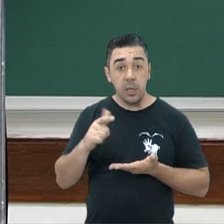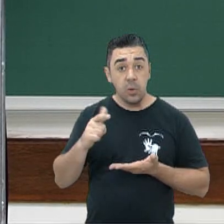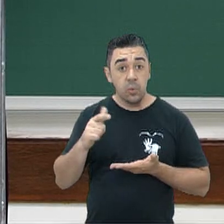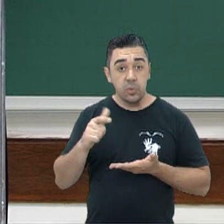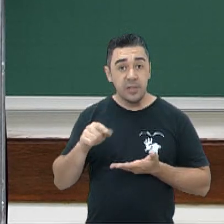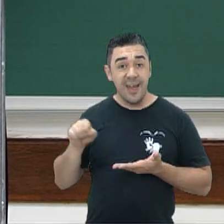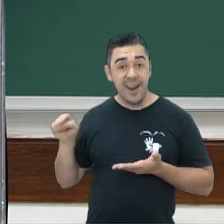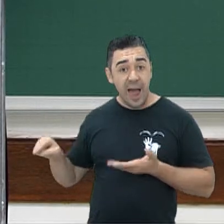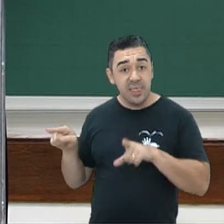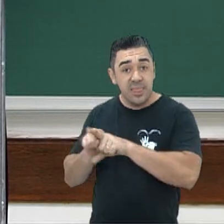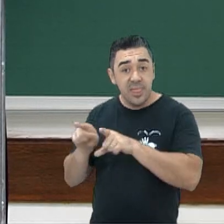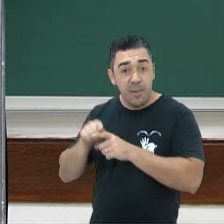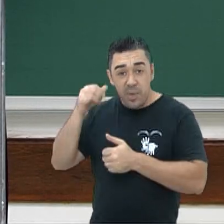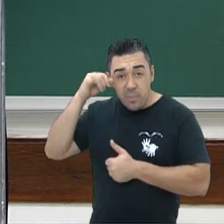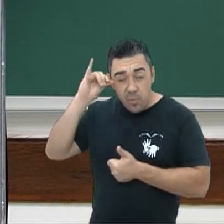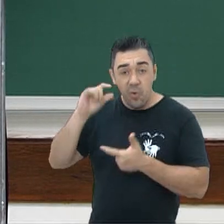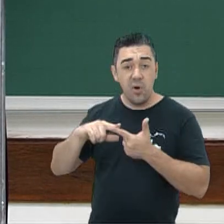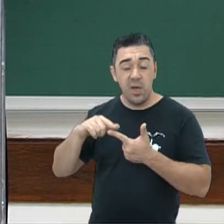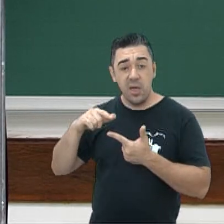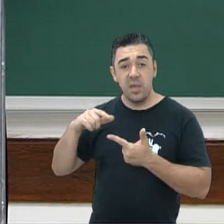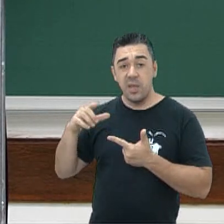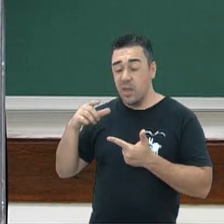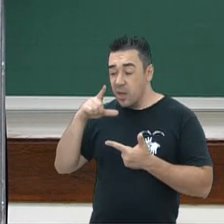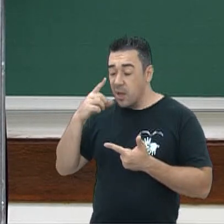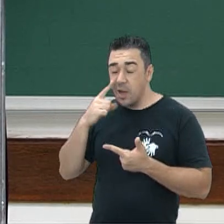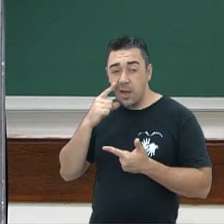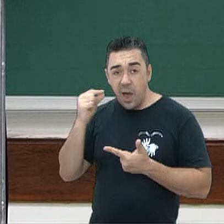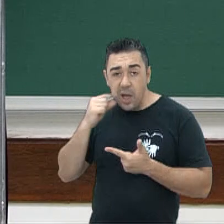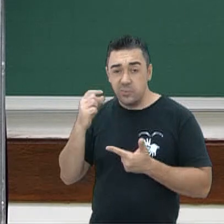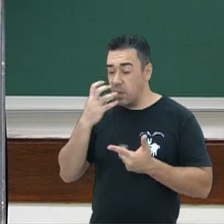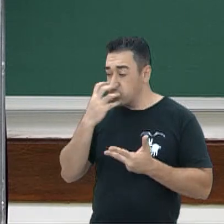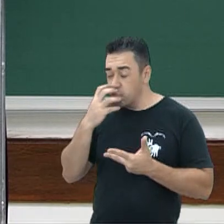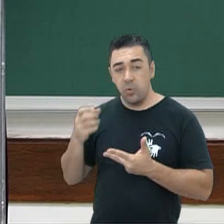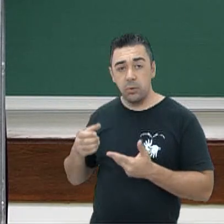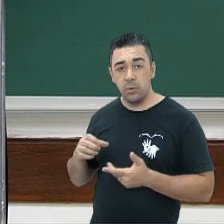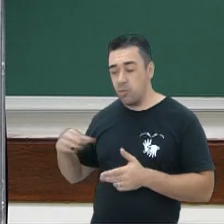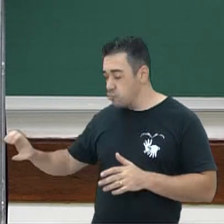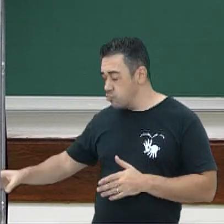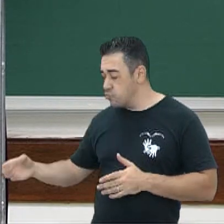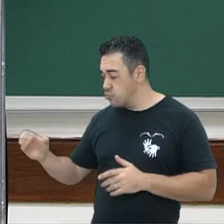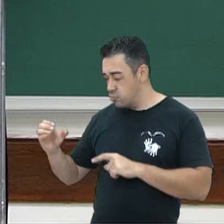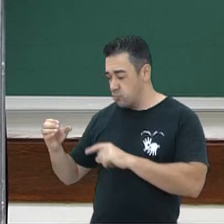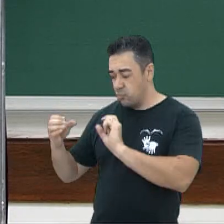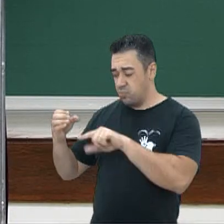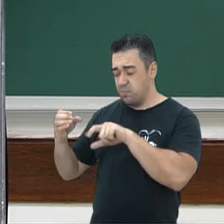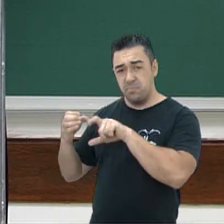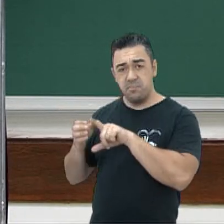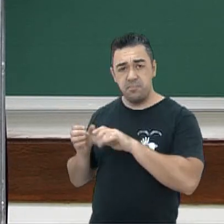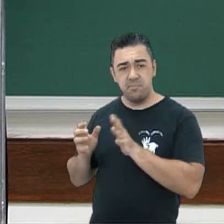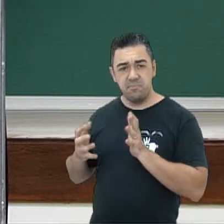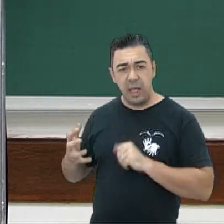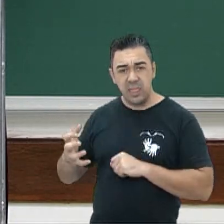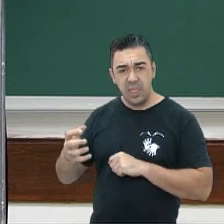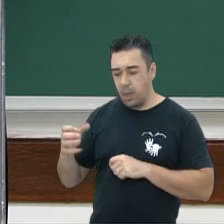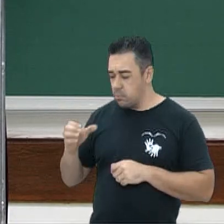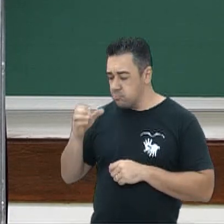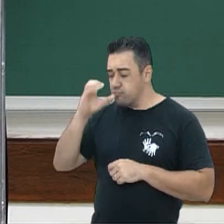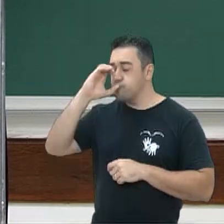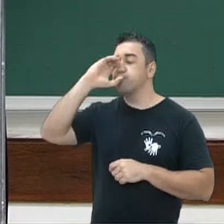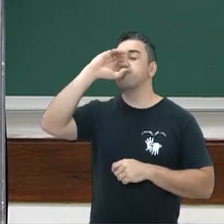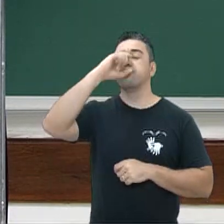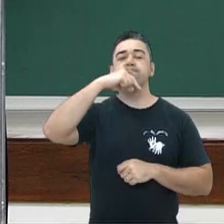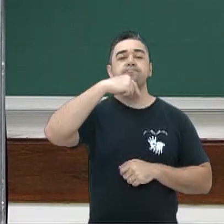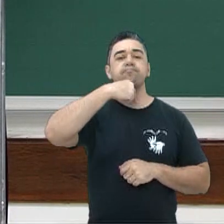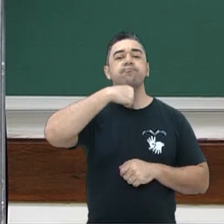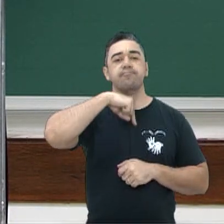tomava boi, vaca, gato, cachorro, ele ia lá, enchia o copinho e tomava junto. Vinha tudo aquele monte de bactéria, verme, tudo para dentro do homem. Então eles